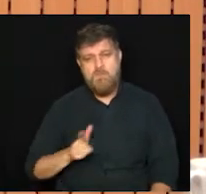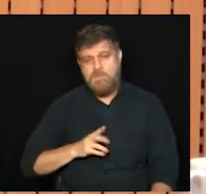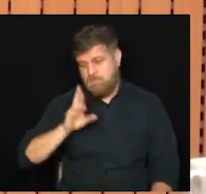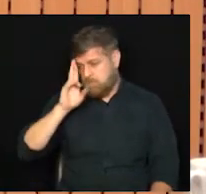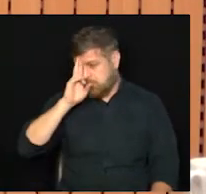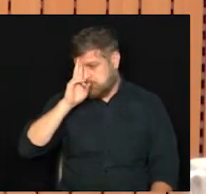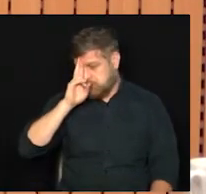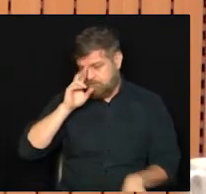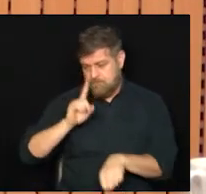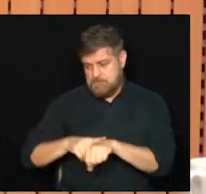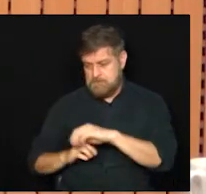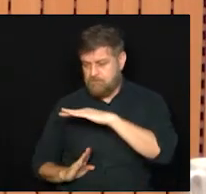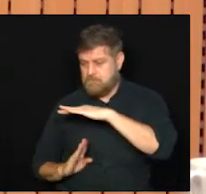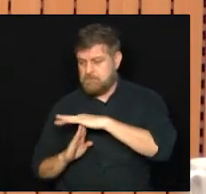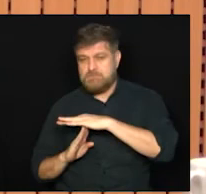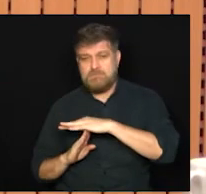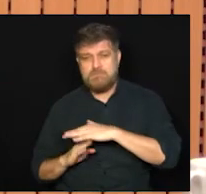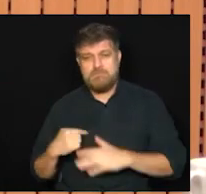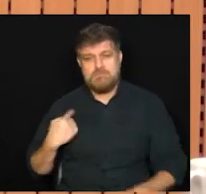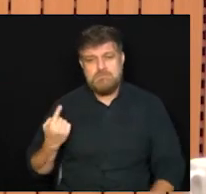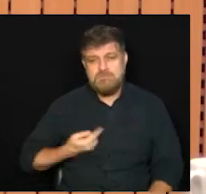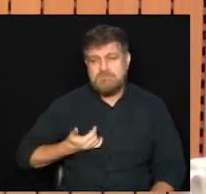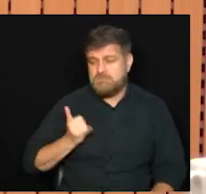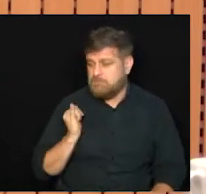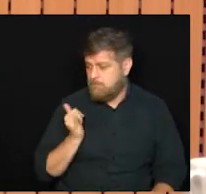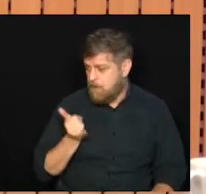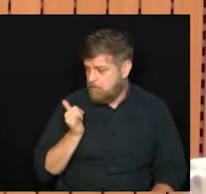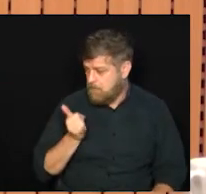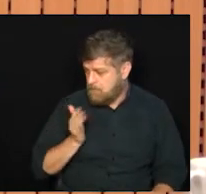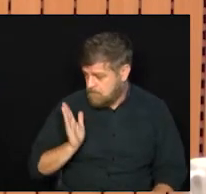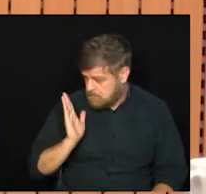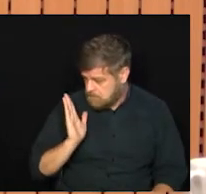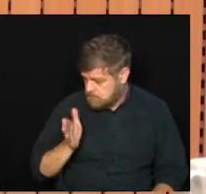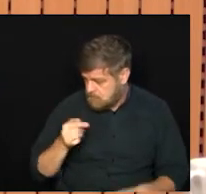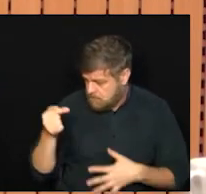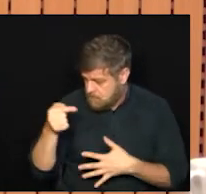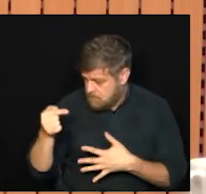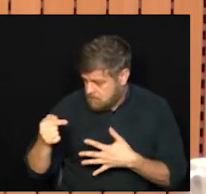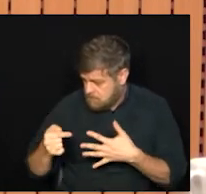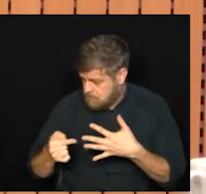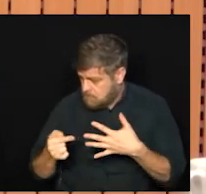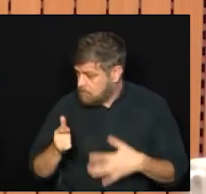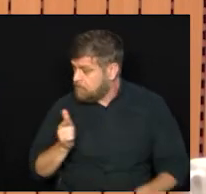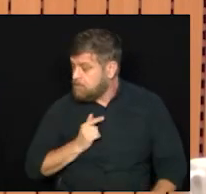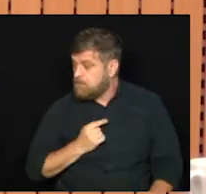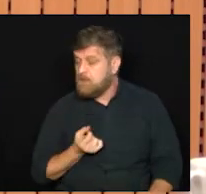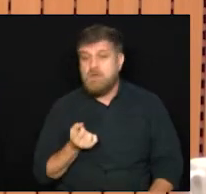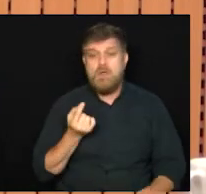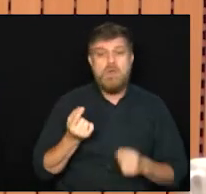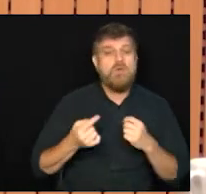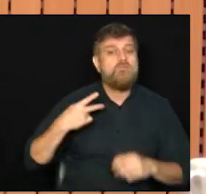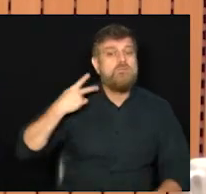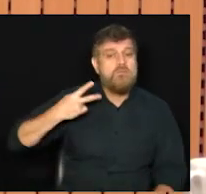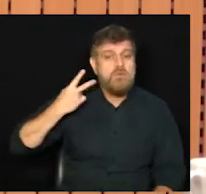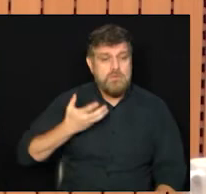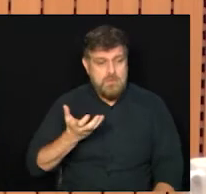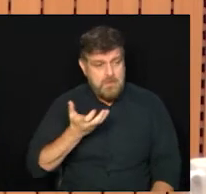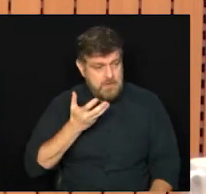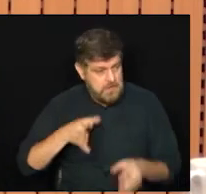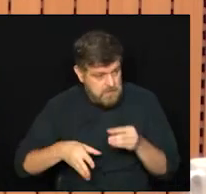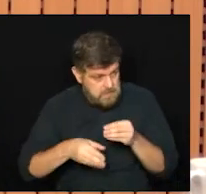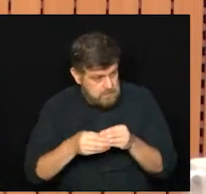meio-dia. Eu não sei se nós já esgotamos os assuntos. Se algum vereador quiser fazer ainda mais